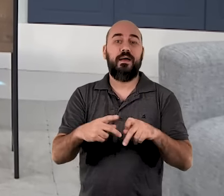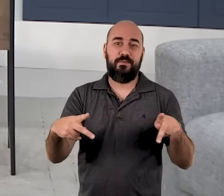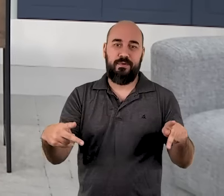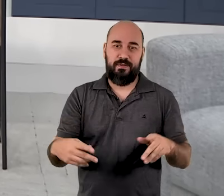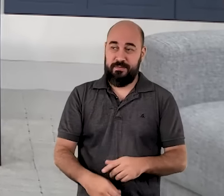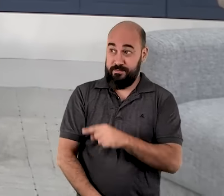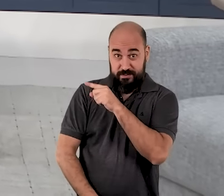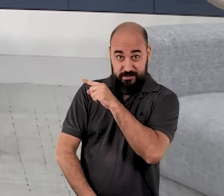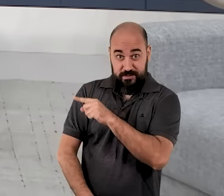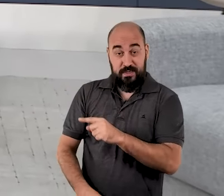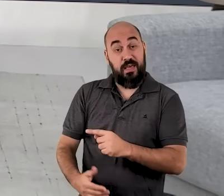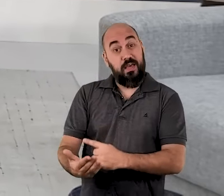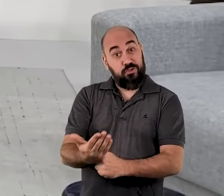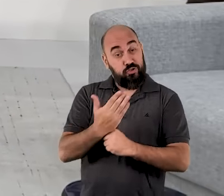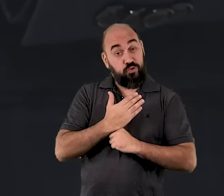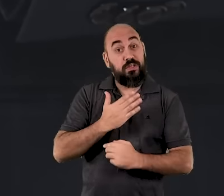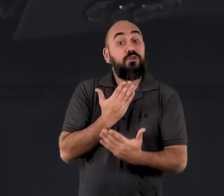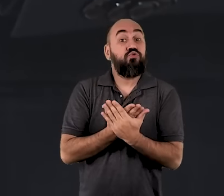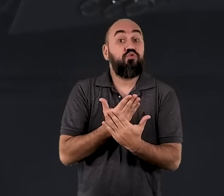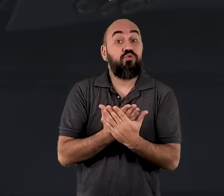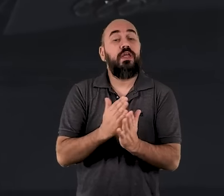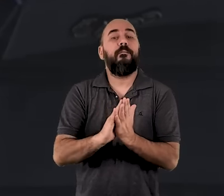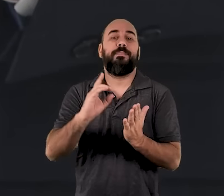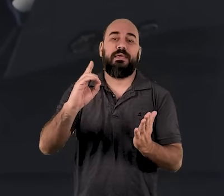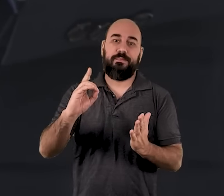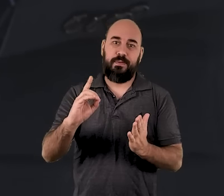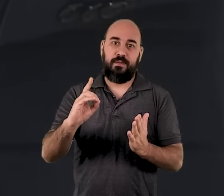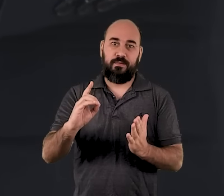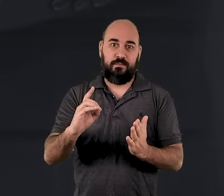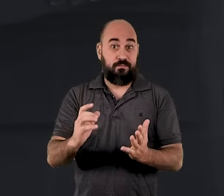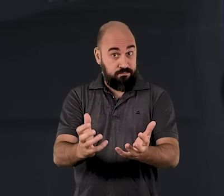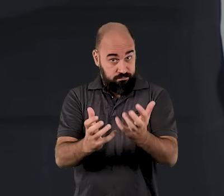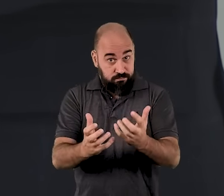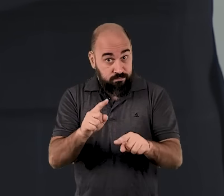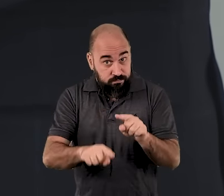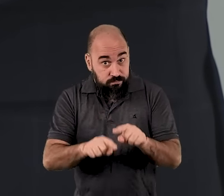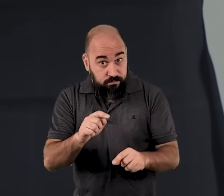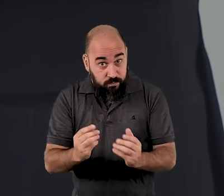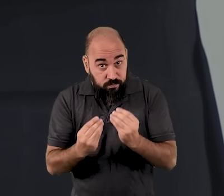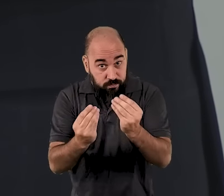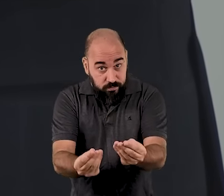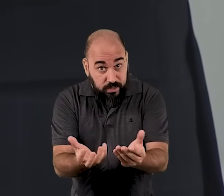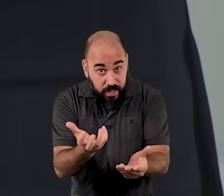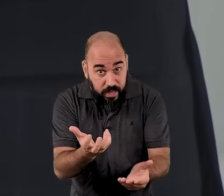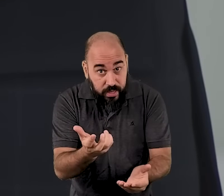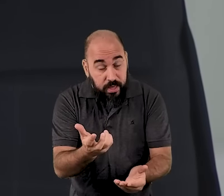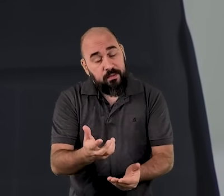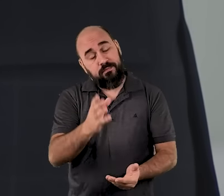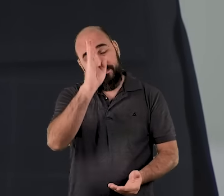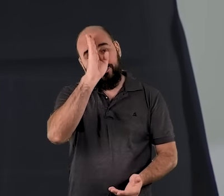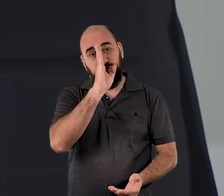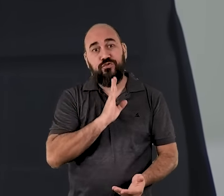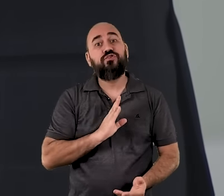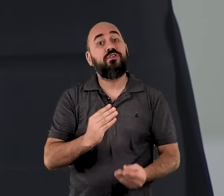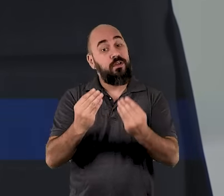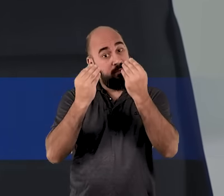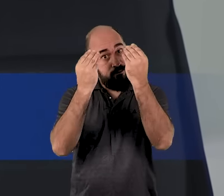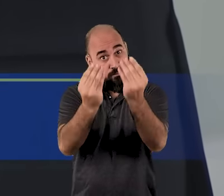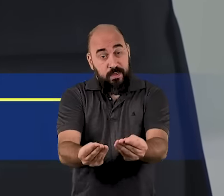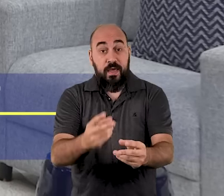Bíblia. Se você desejar esse material, é só pedir que a gente manda para você gratuitamente. É